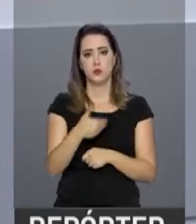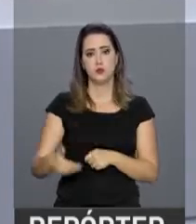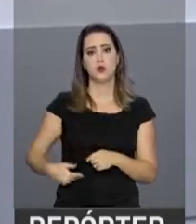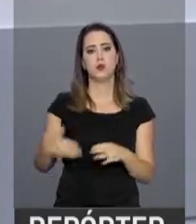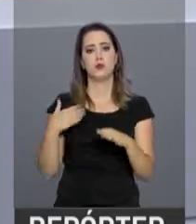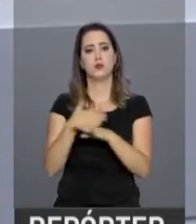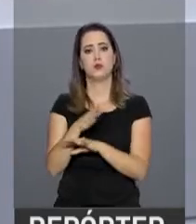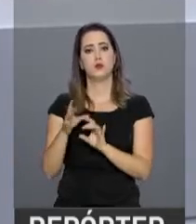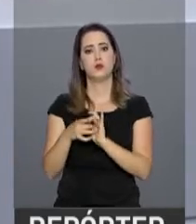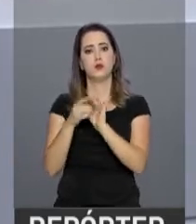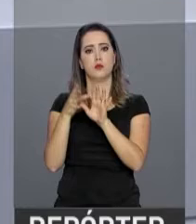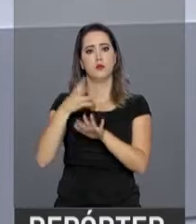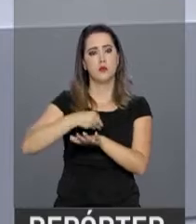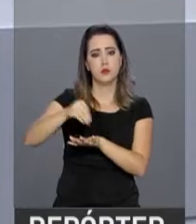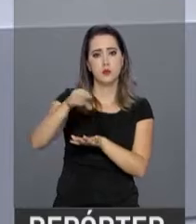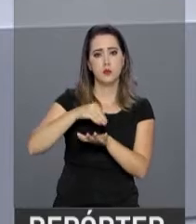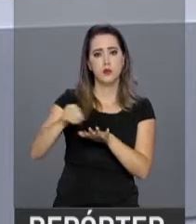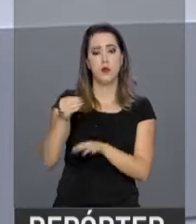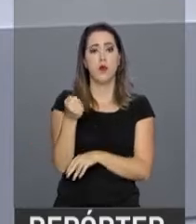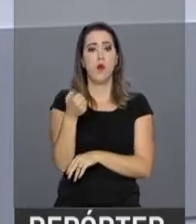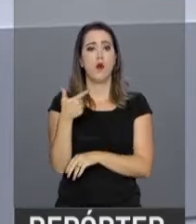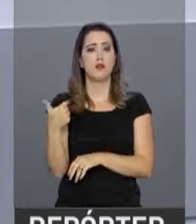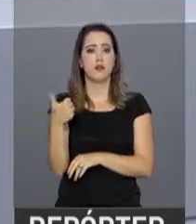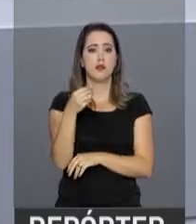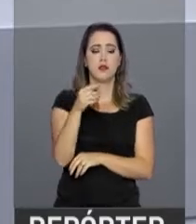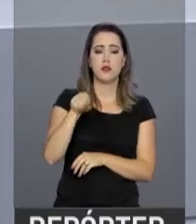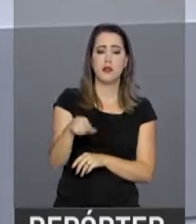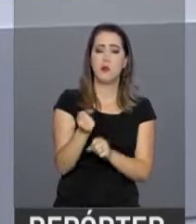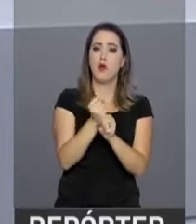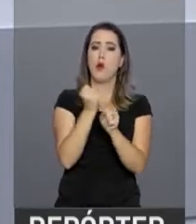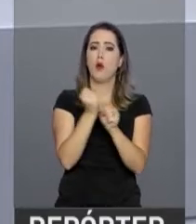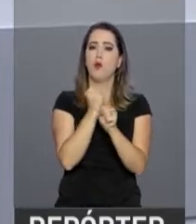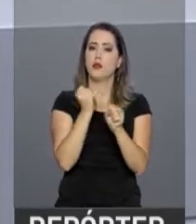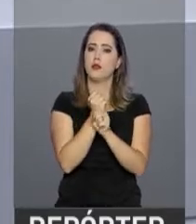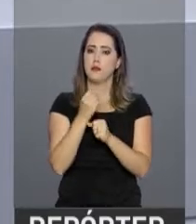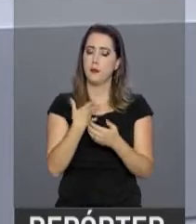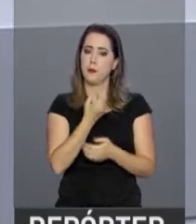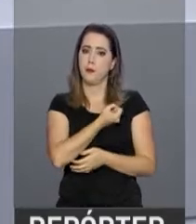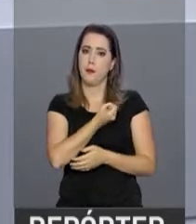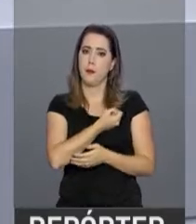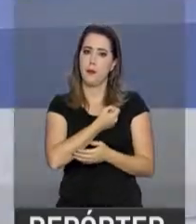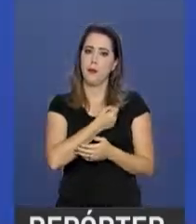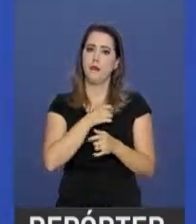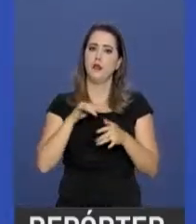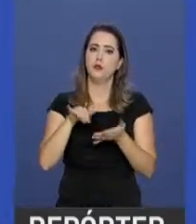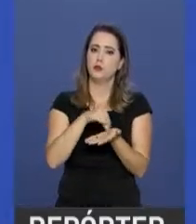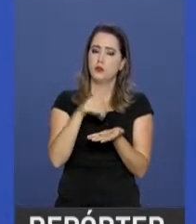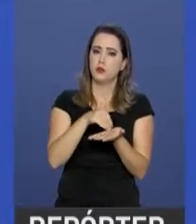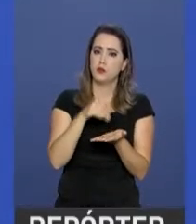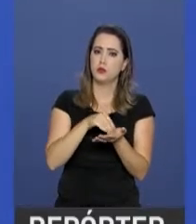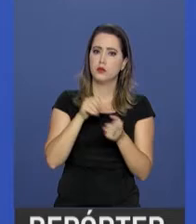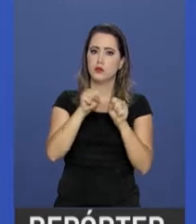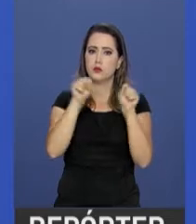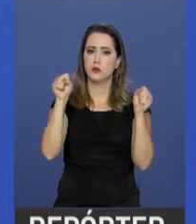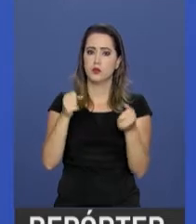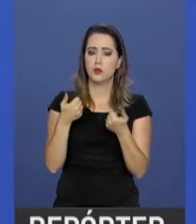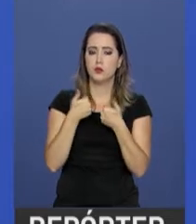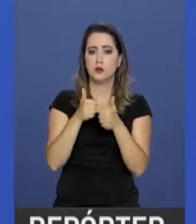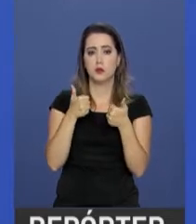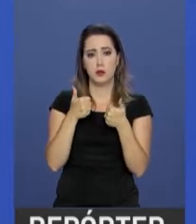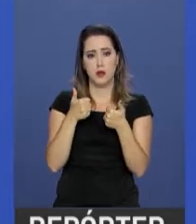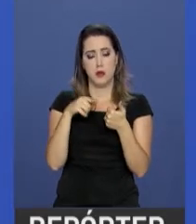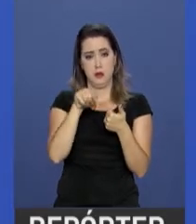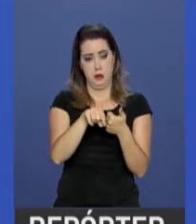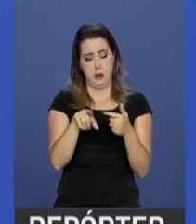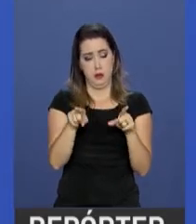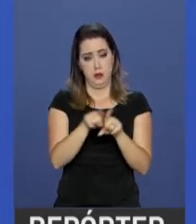o acesso livre às informações de quase 100 mil obras os dados estão cadastrados no sistema de transferências voluntárias